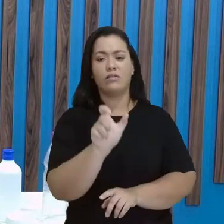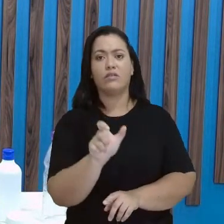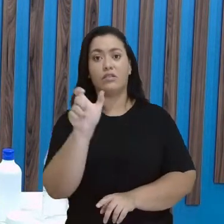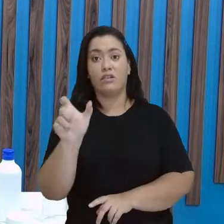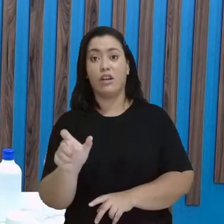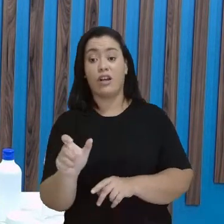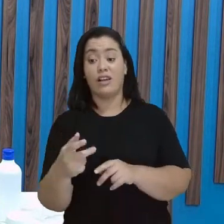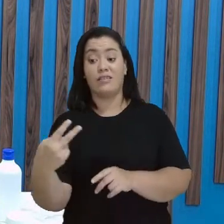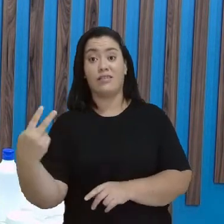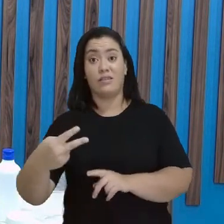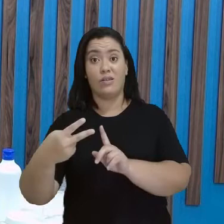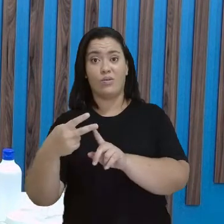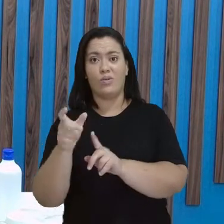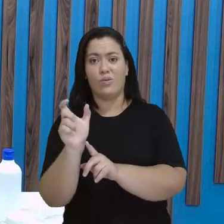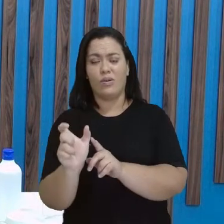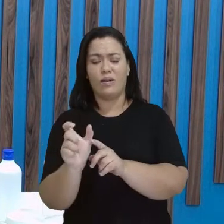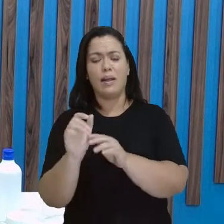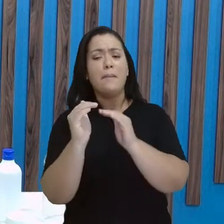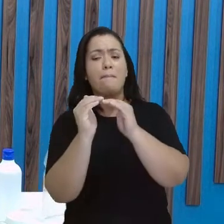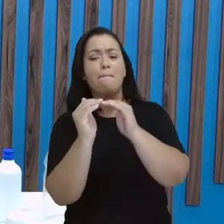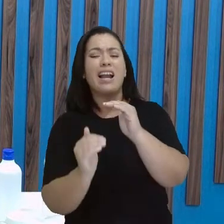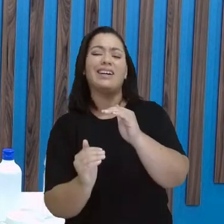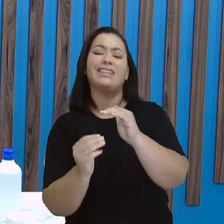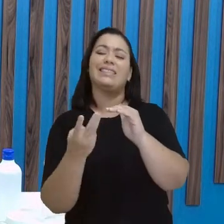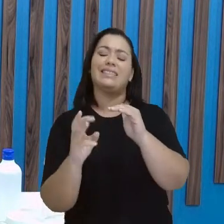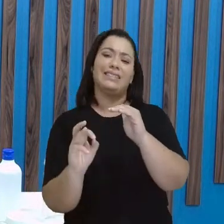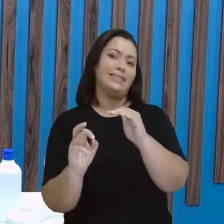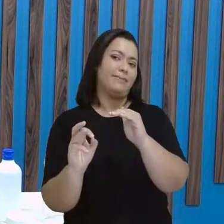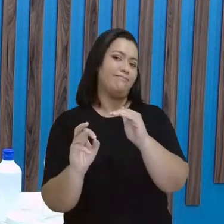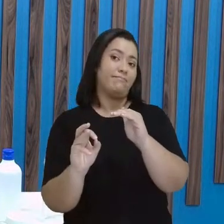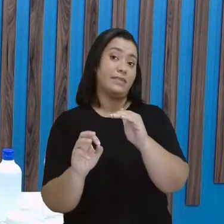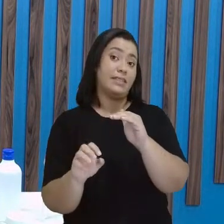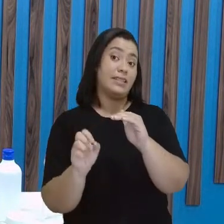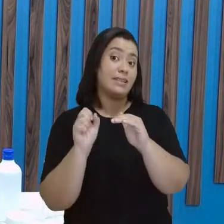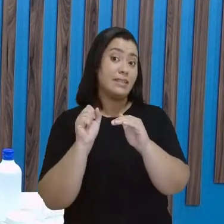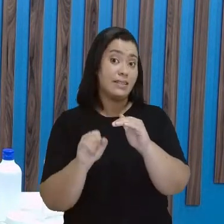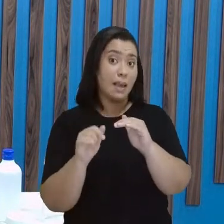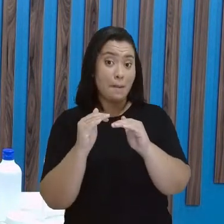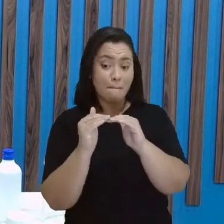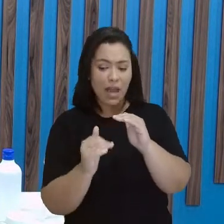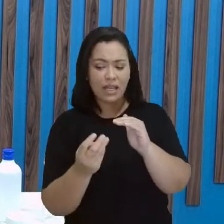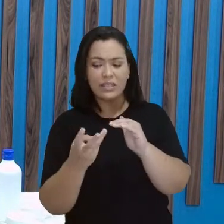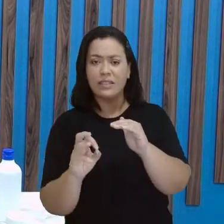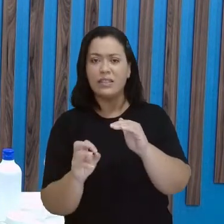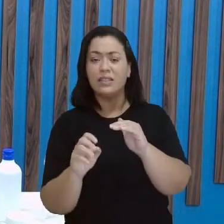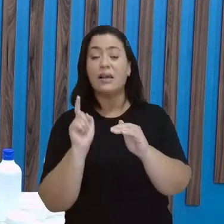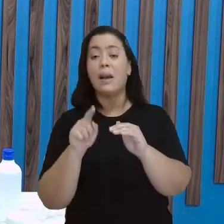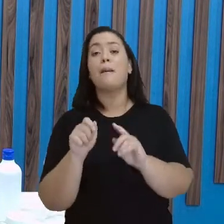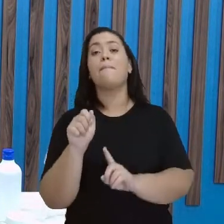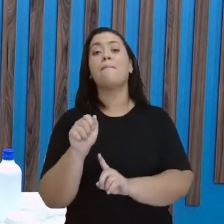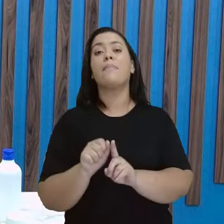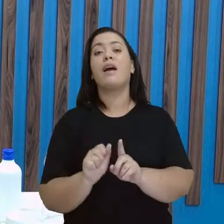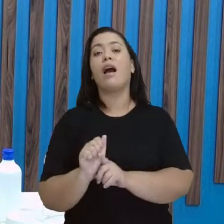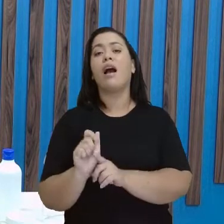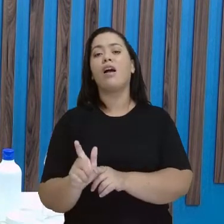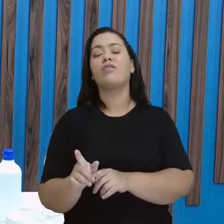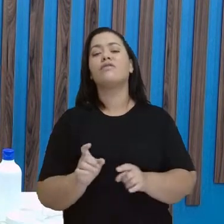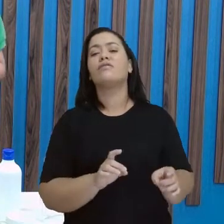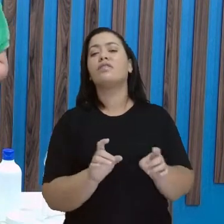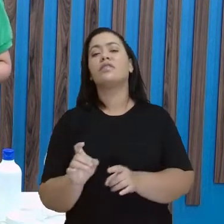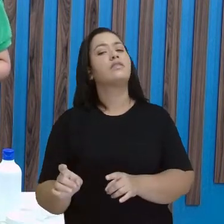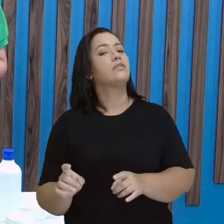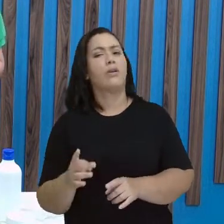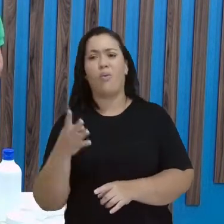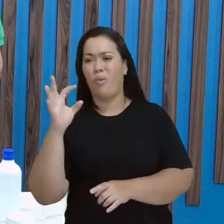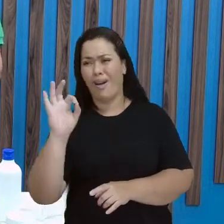está abaixo do 30. Se ela está abaixo do 30, então no mês de agosto não foram vendidas